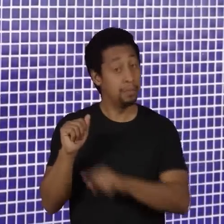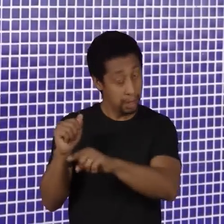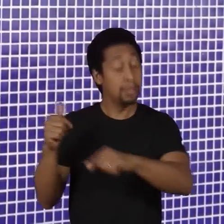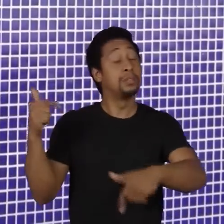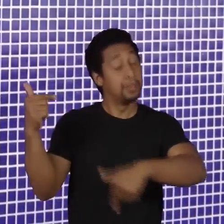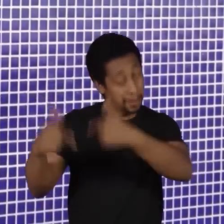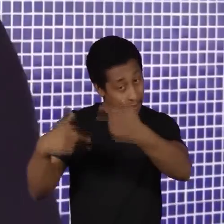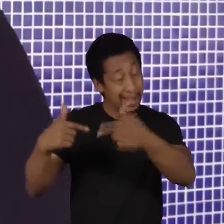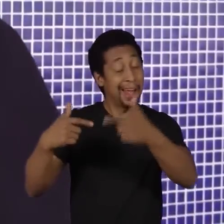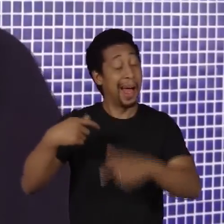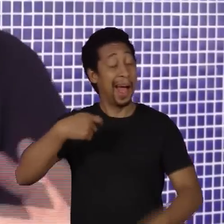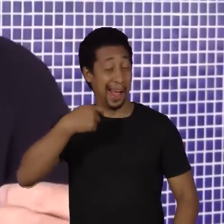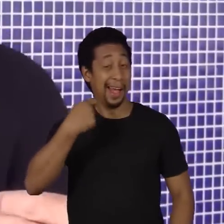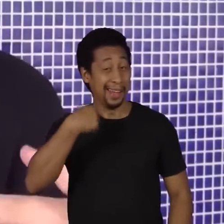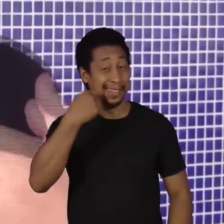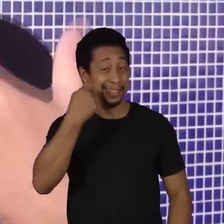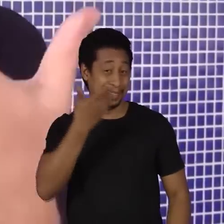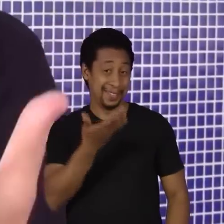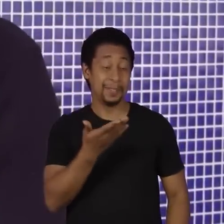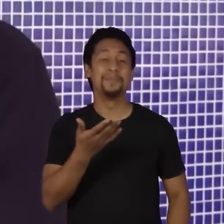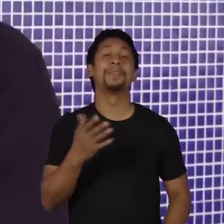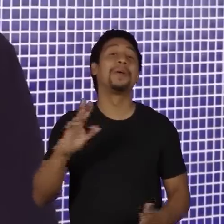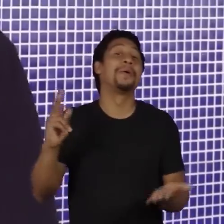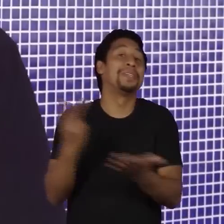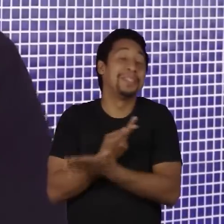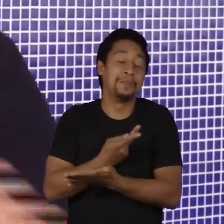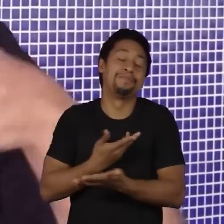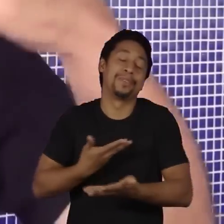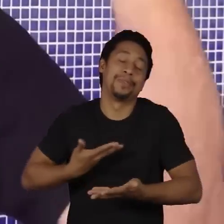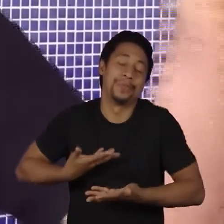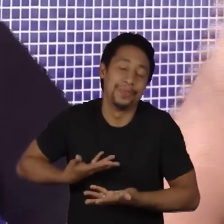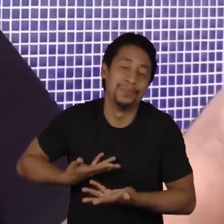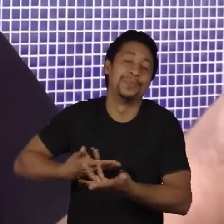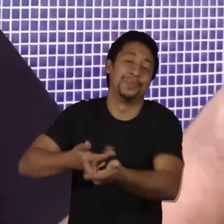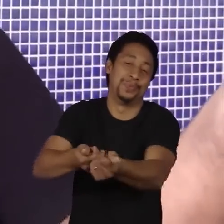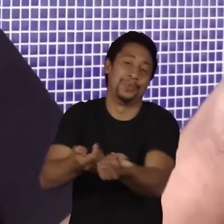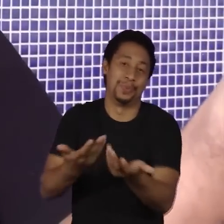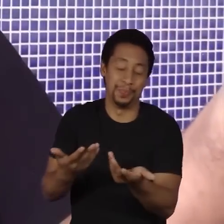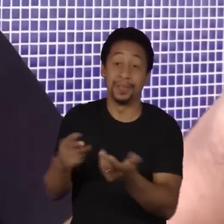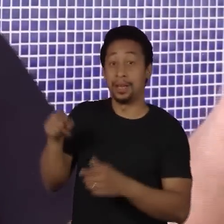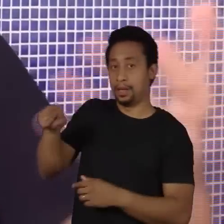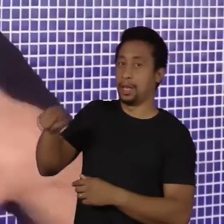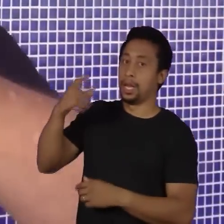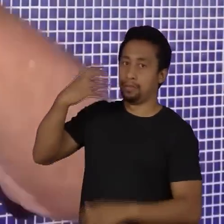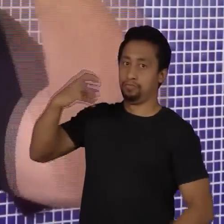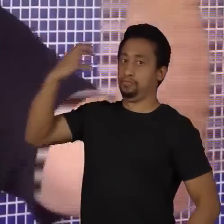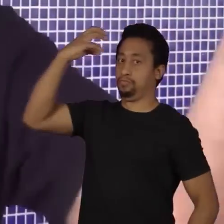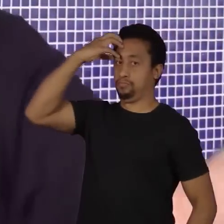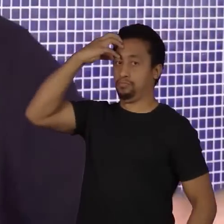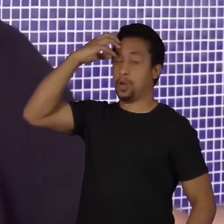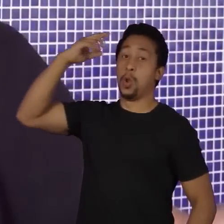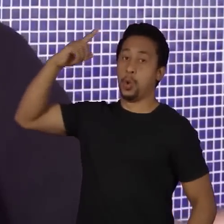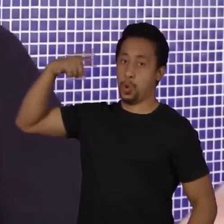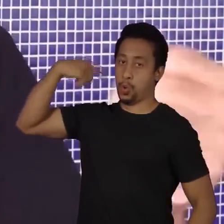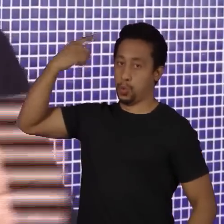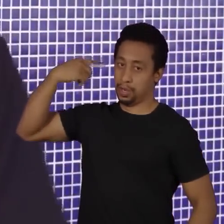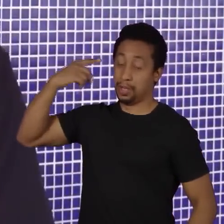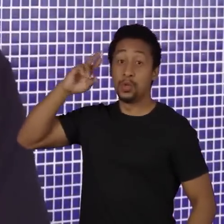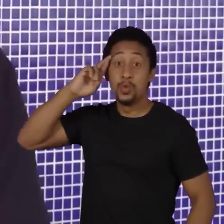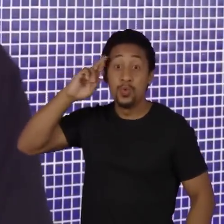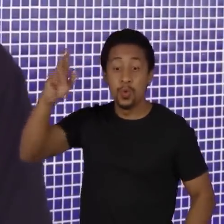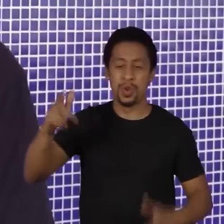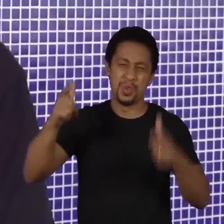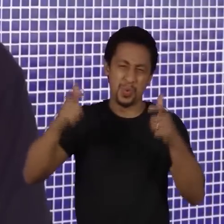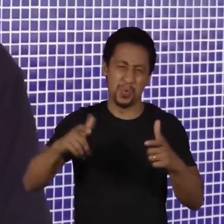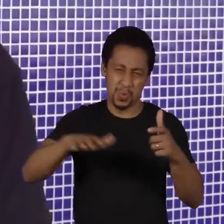nesse projeto. E a Maria Alice me convidou. E ela fazia a Rainha Louca, evidentemente, dona de um cabaré, e eu